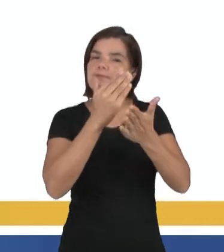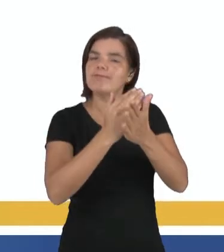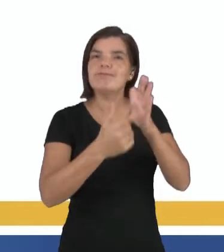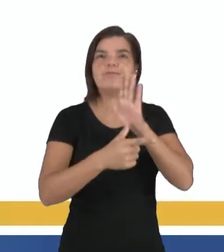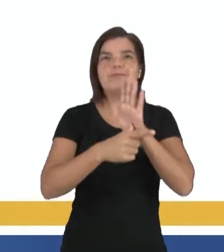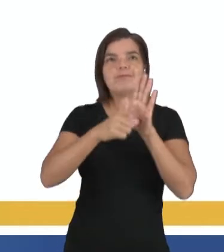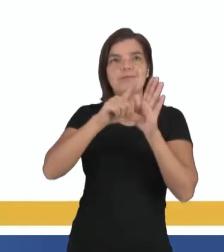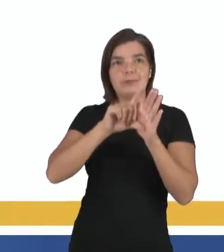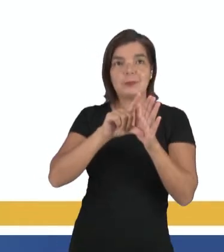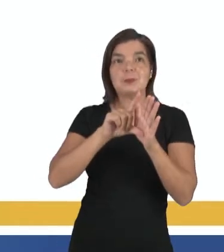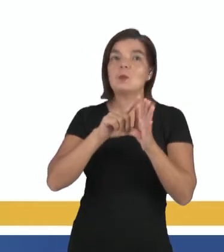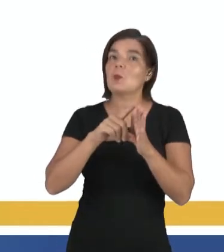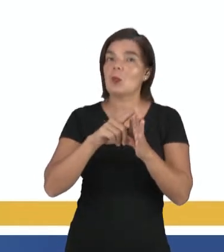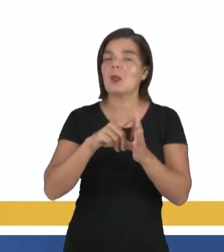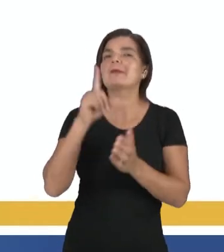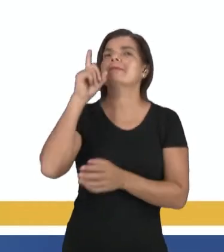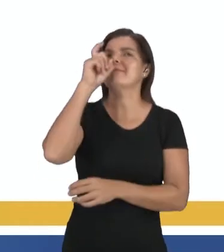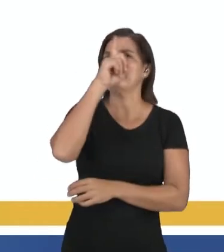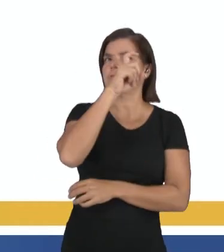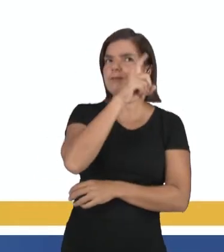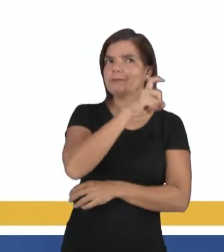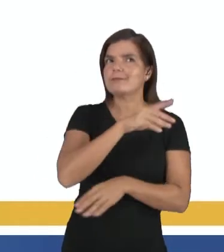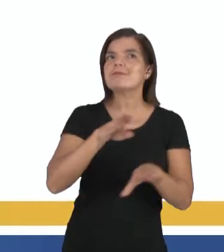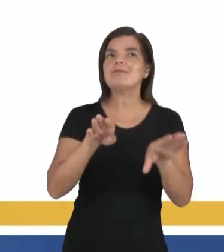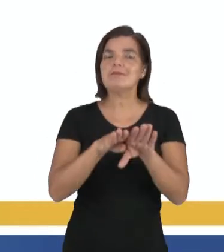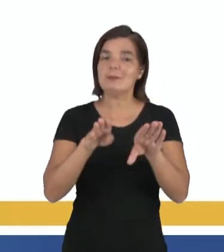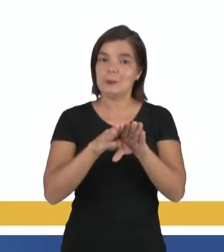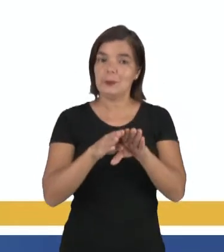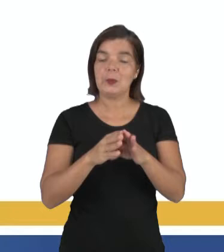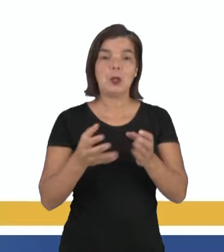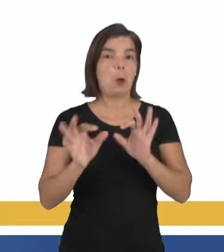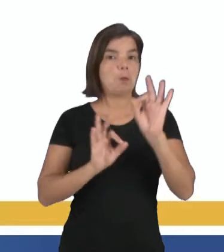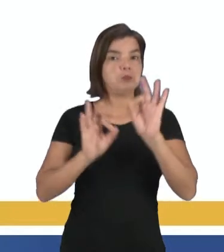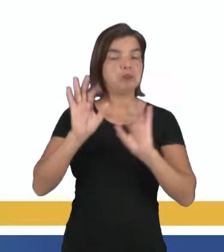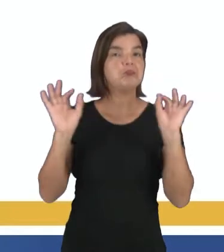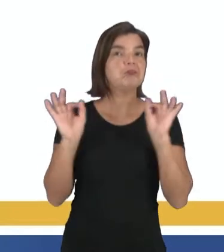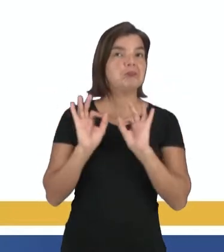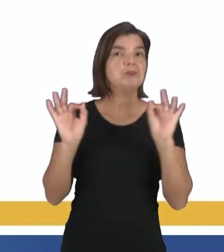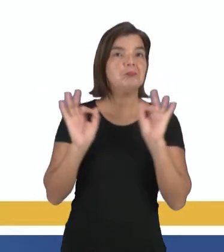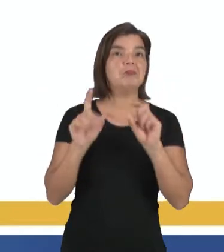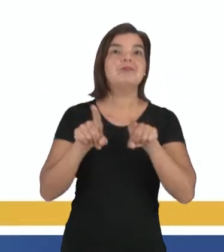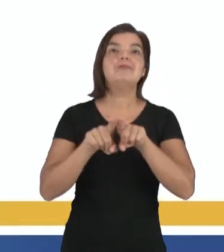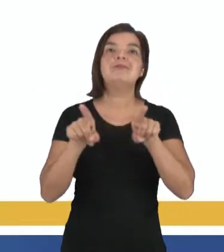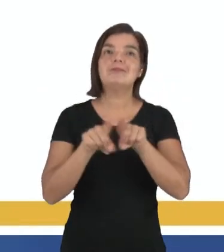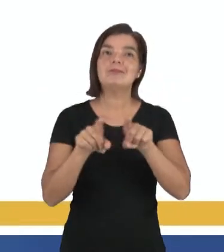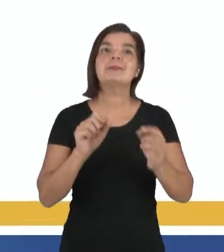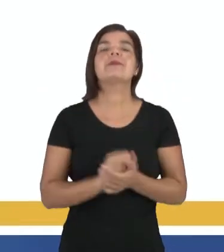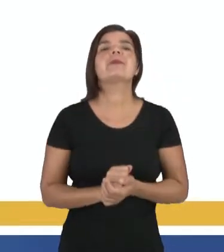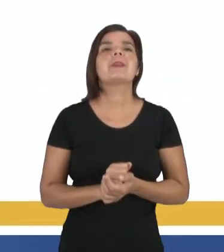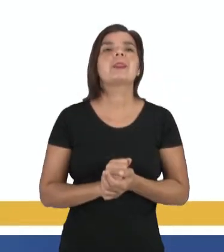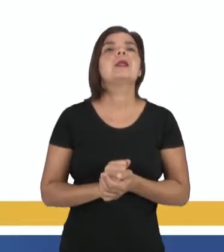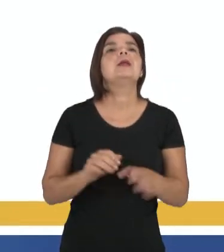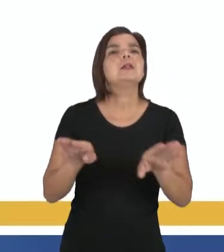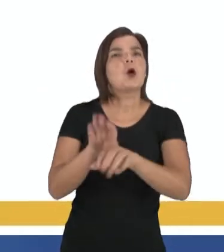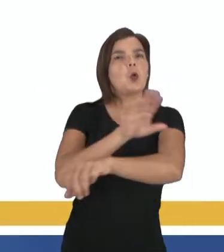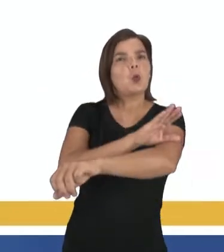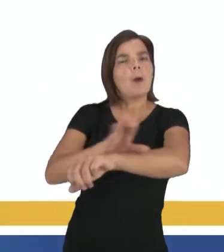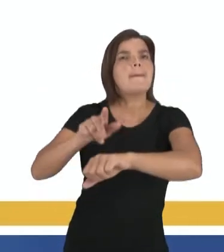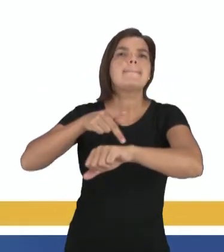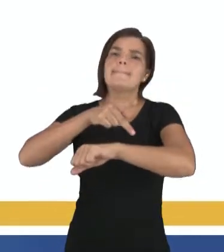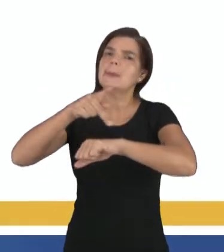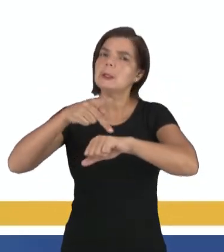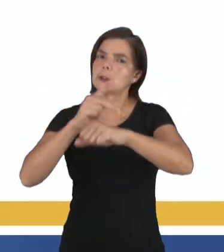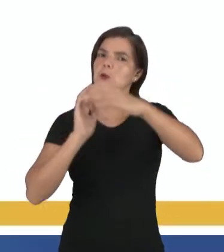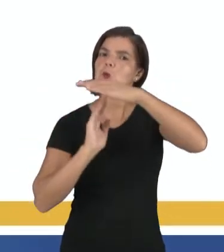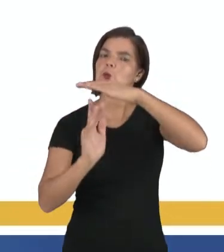partida, particularmente difícil no caso de uma migração não planejada e uma etapa de aculturação ao país para o qual